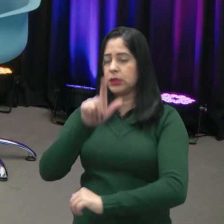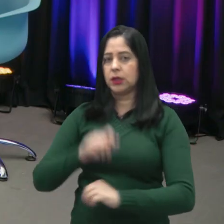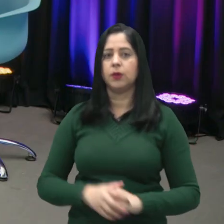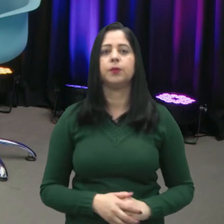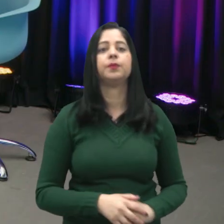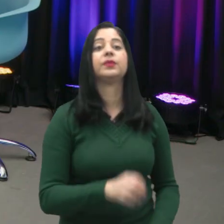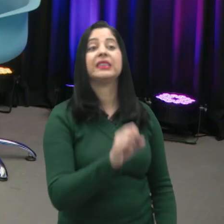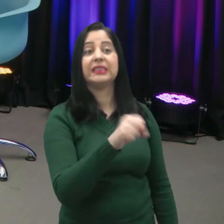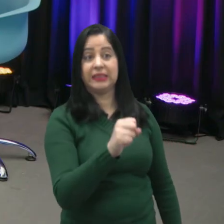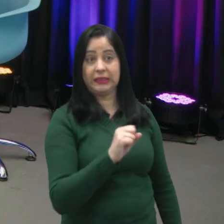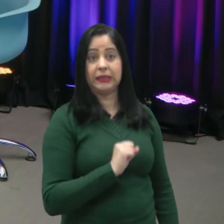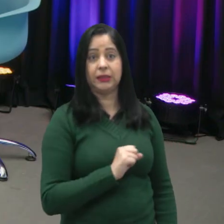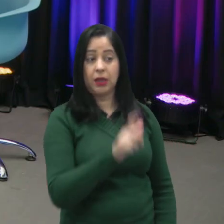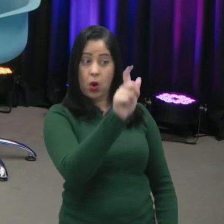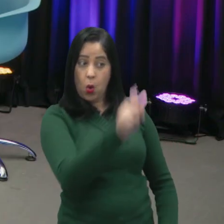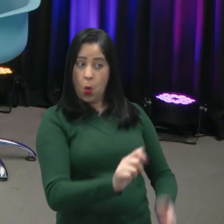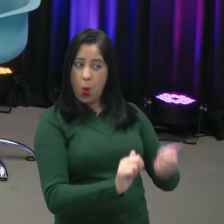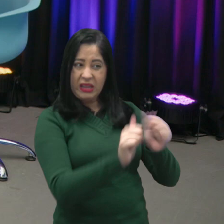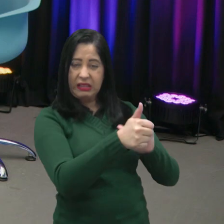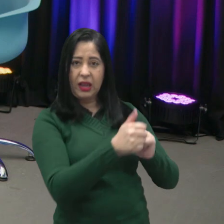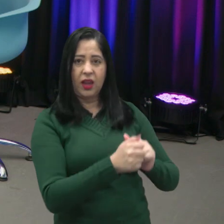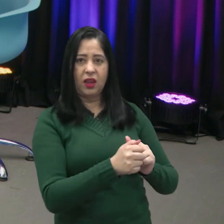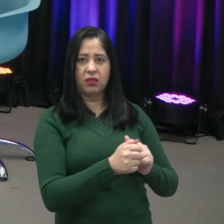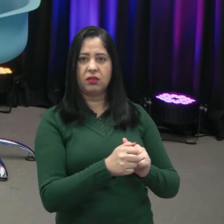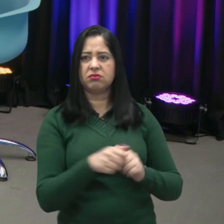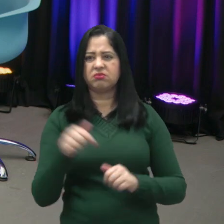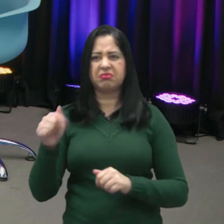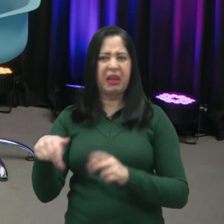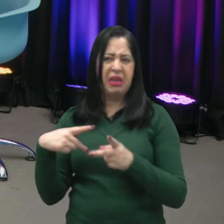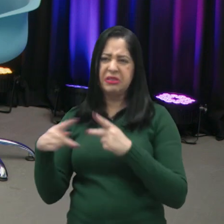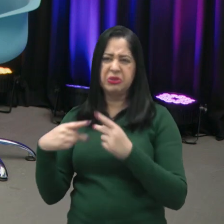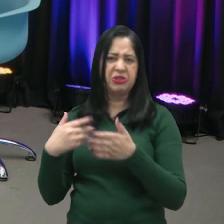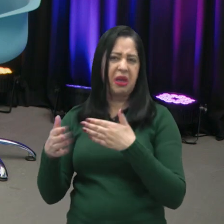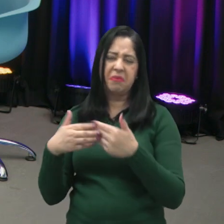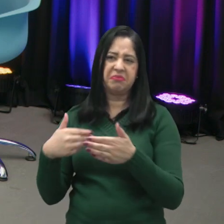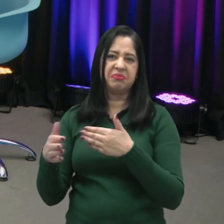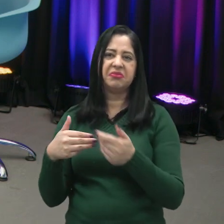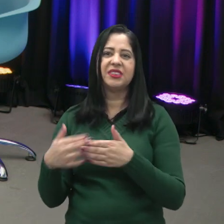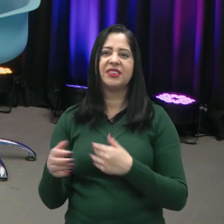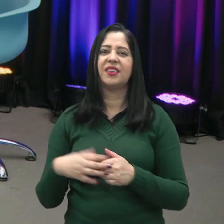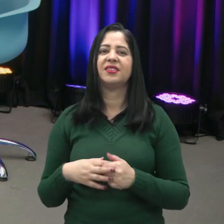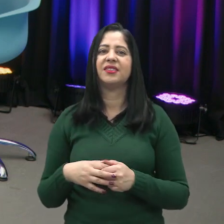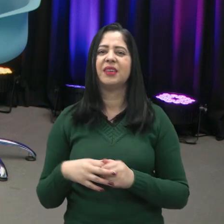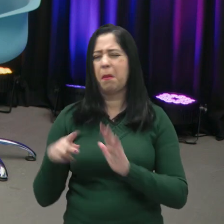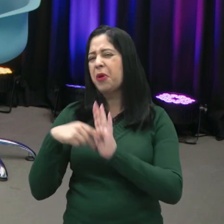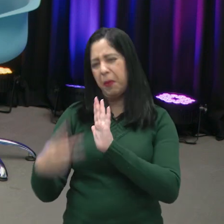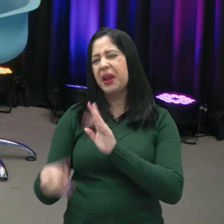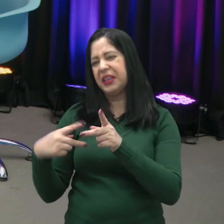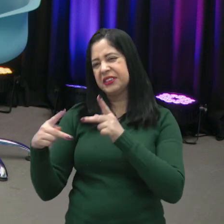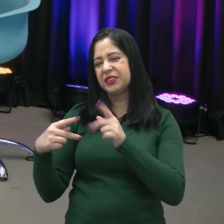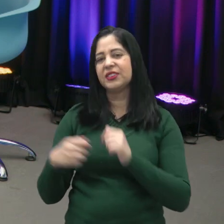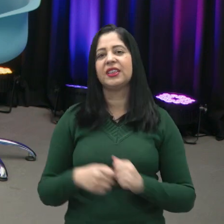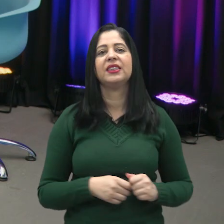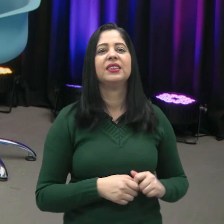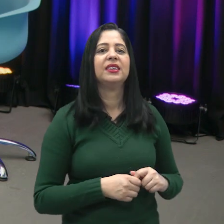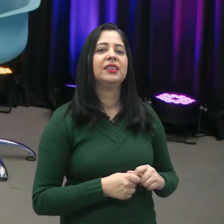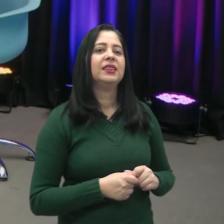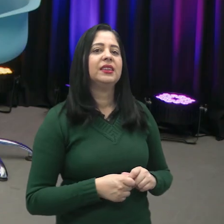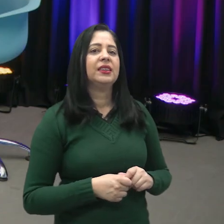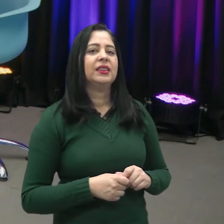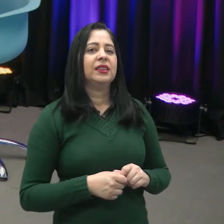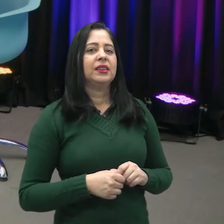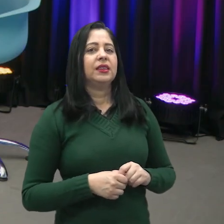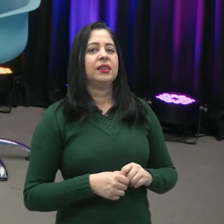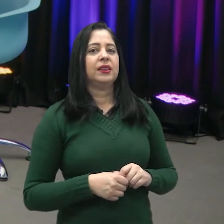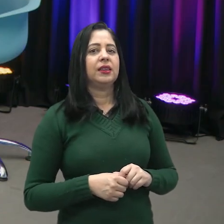posicionamento bacana. Um atleta joseense? Pode ser joseense ou não joseense, né? Se for aqui perto da gente, é legal que a gente fica mais...